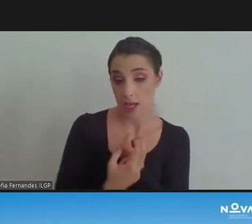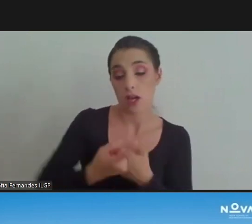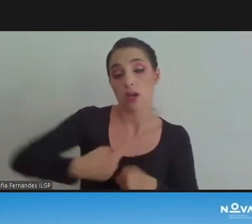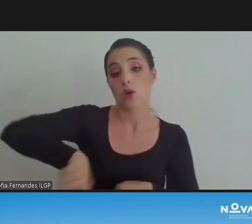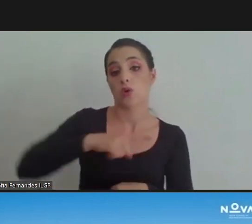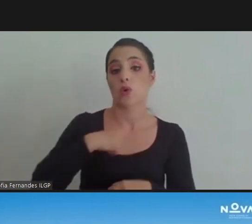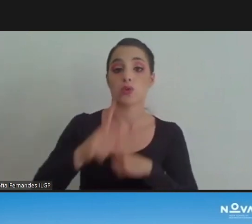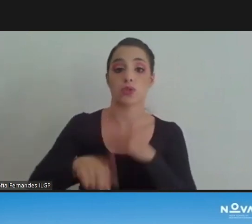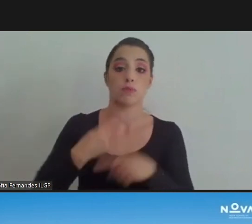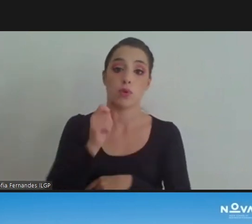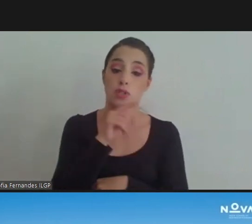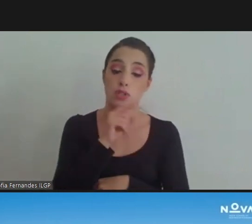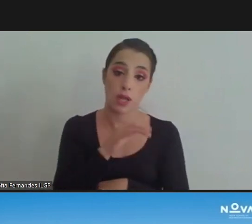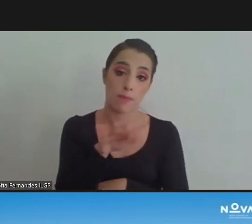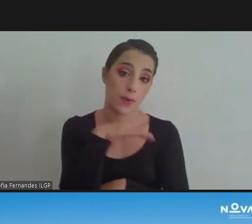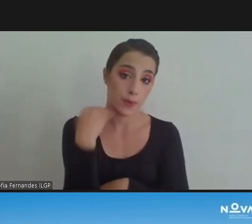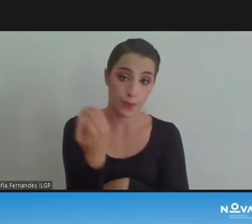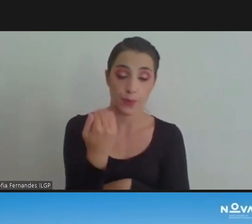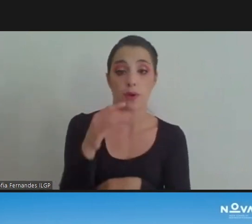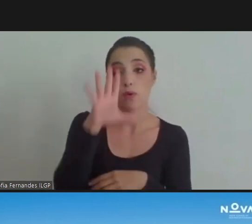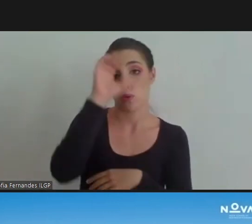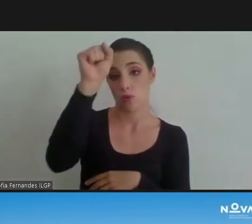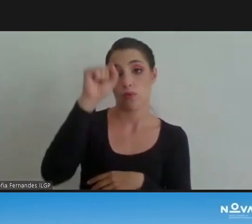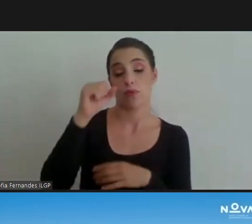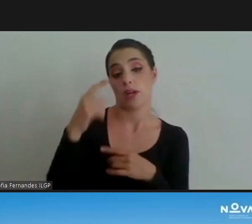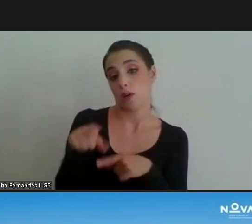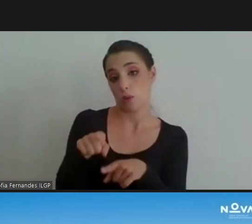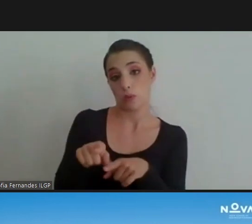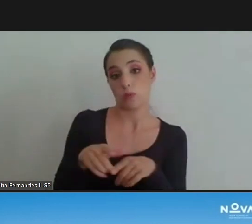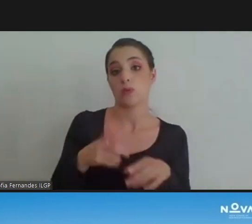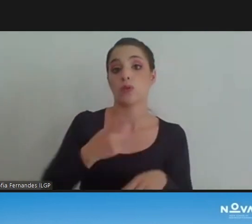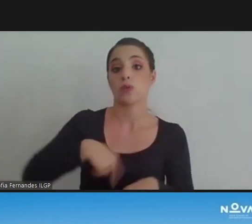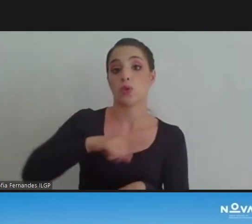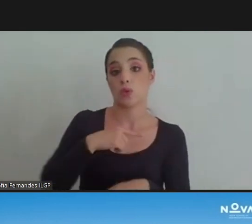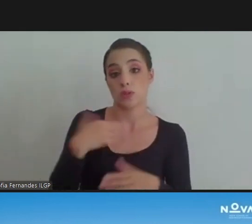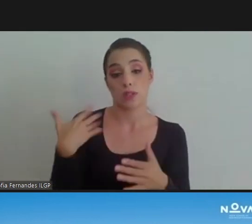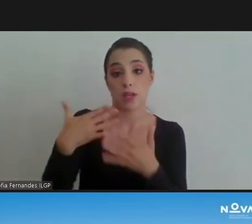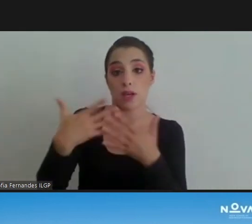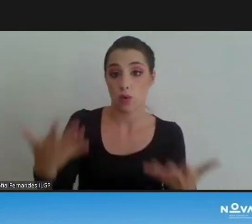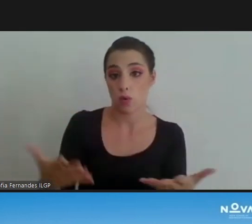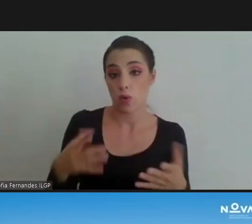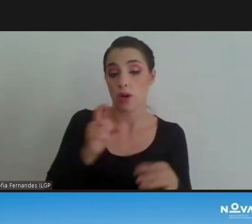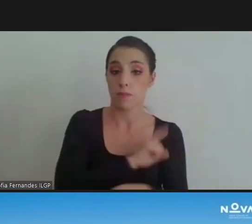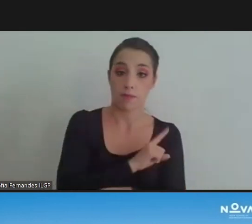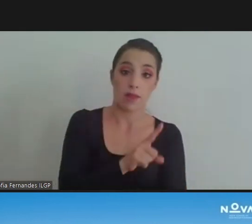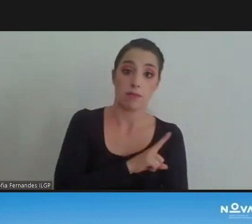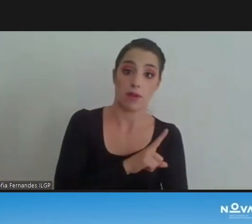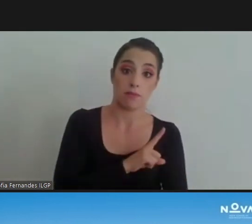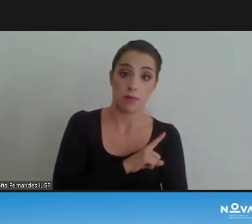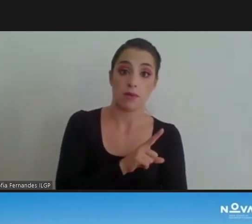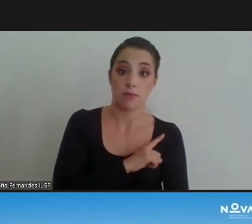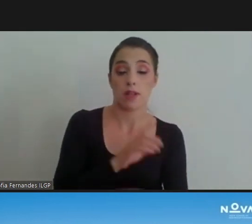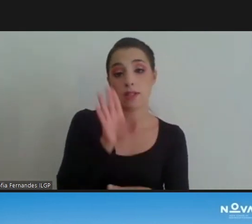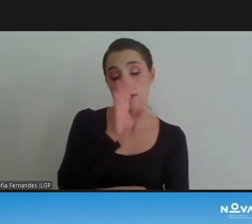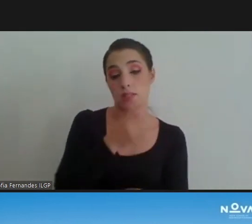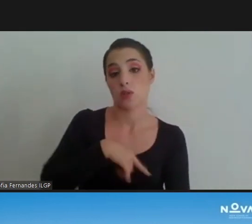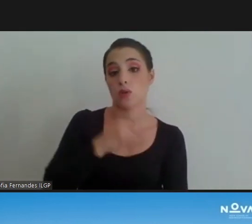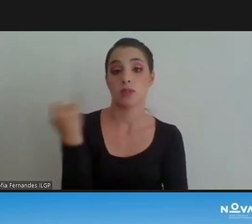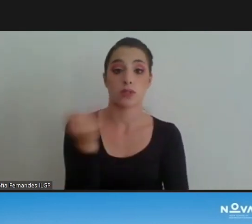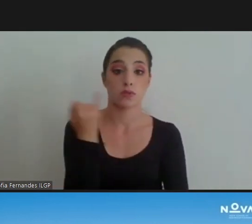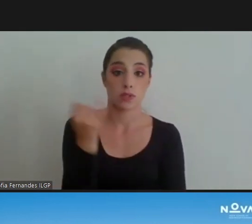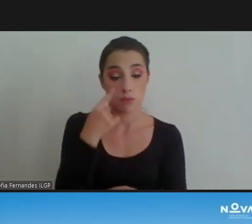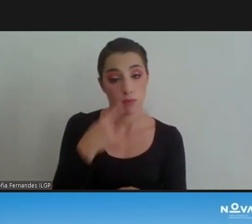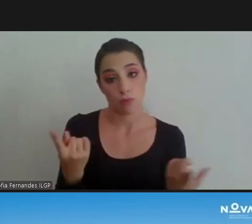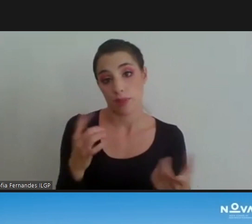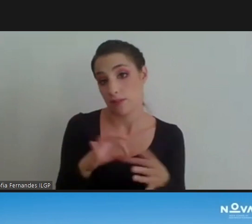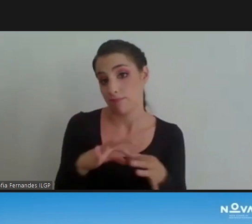conseguir um domínio governamental, porque até agora estamos a usar domínios privados, sendo uma instituição pública, isto não é